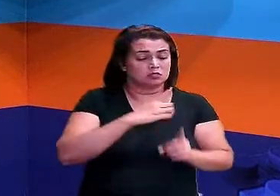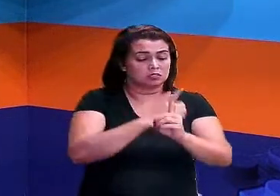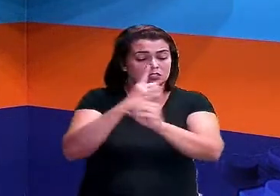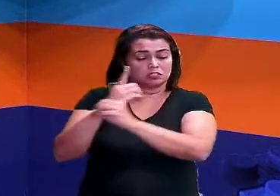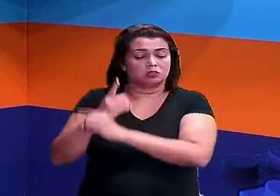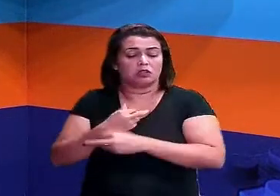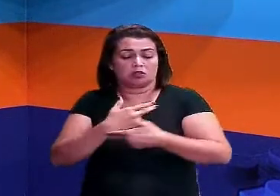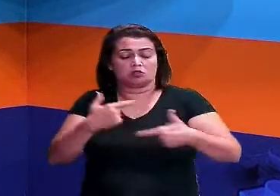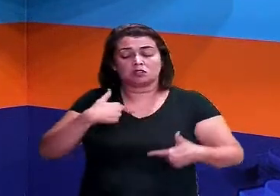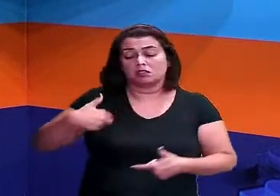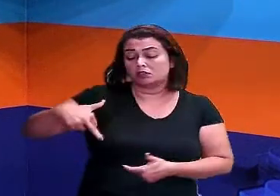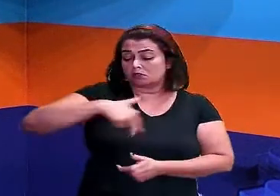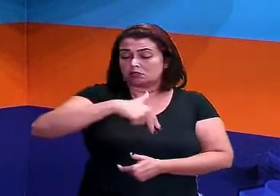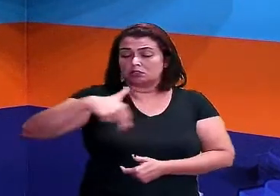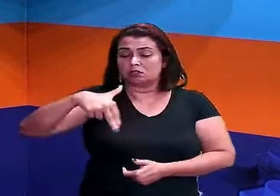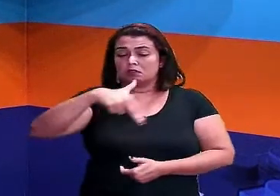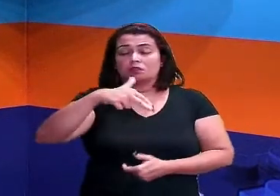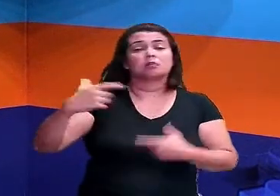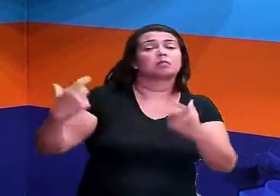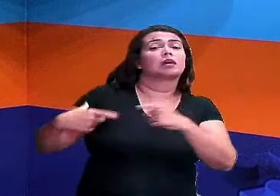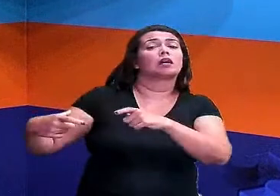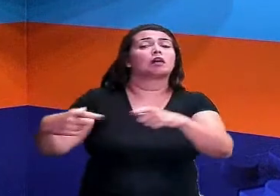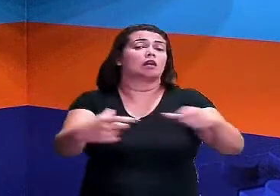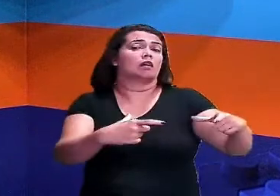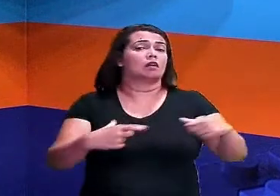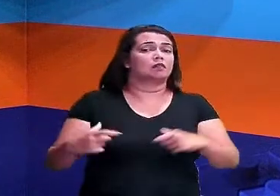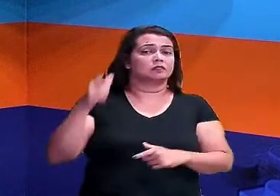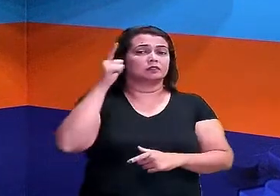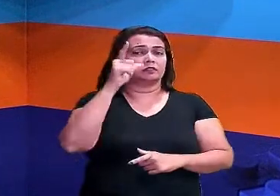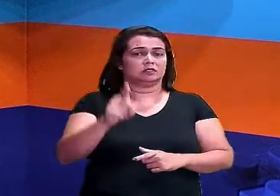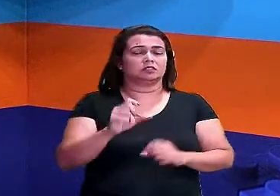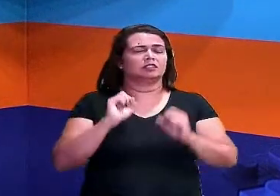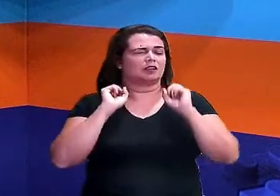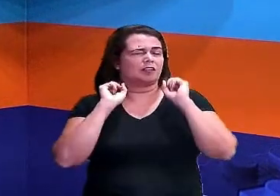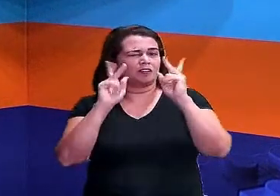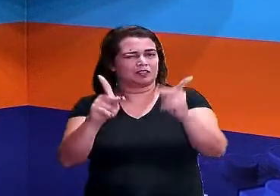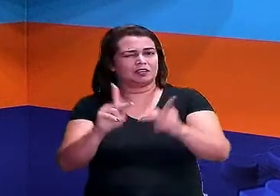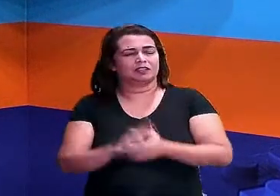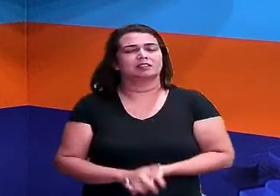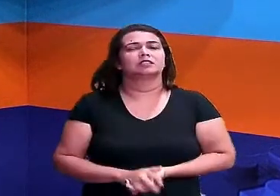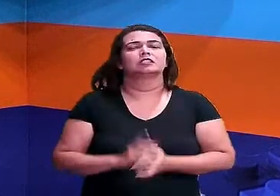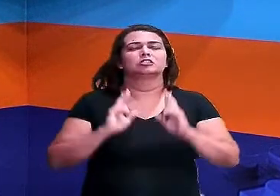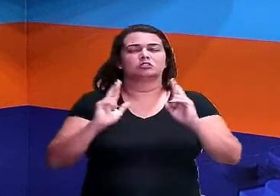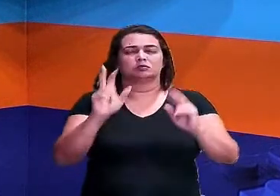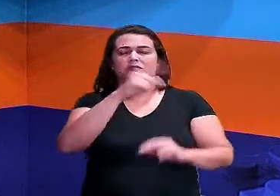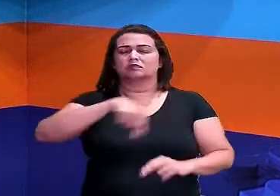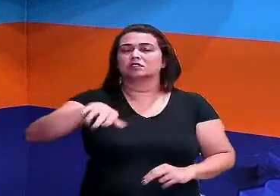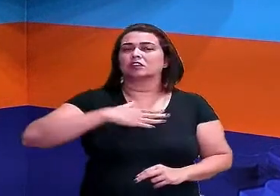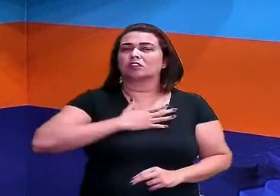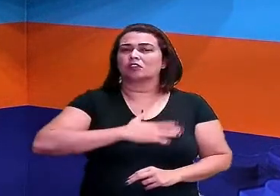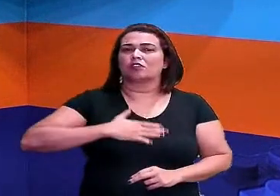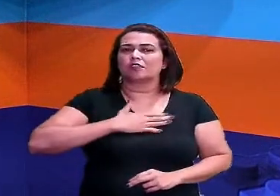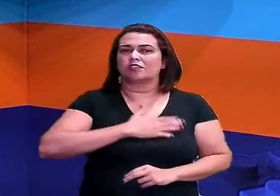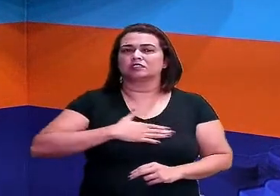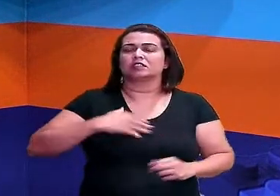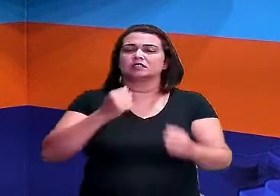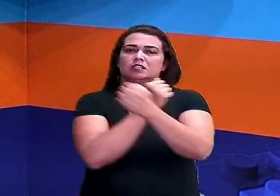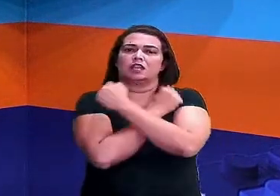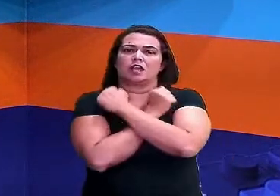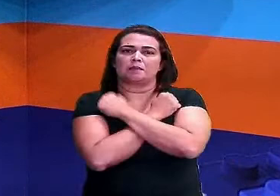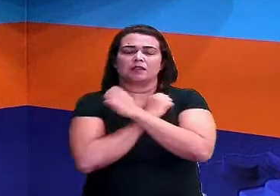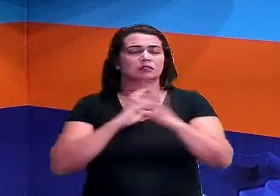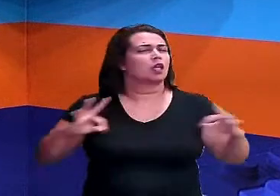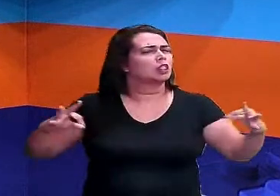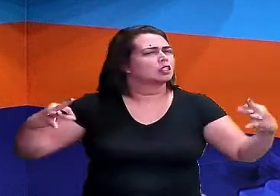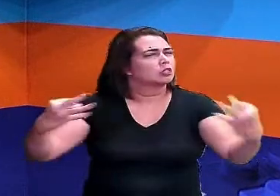se localizar e localizar qualquer ponto no espaço geográfico, tá ok? Eu espero que tenham gostado da aula, um abraço a